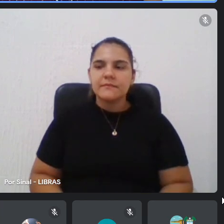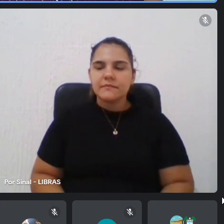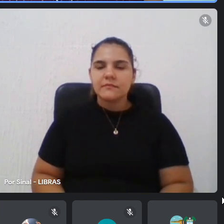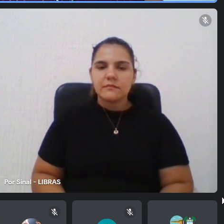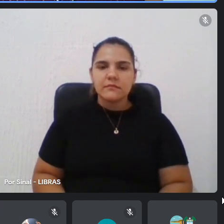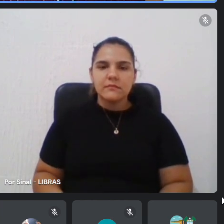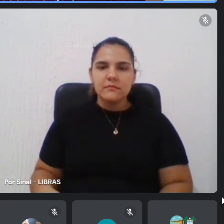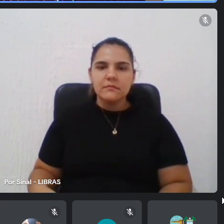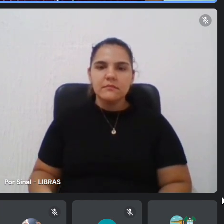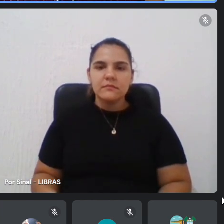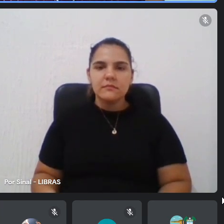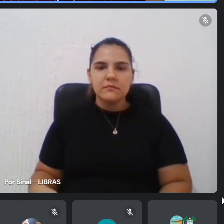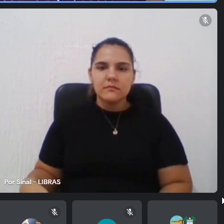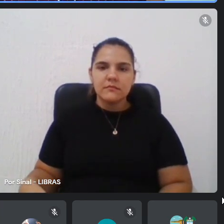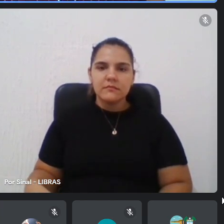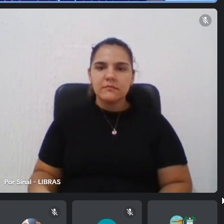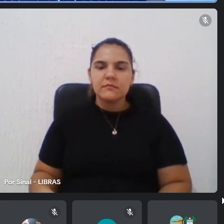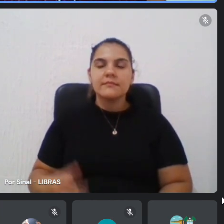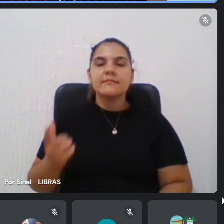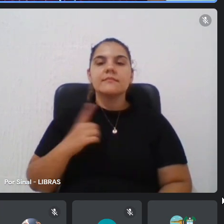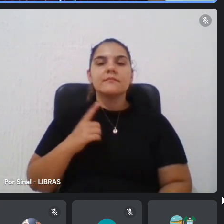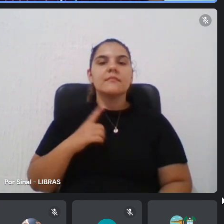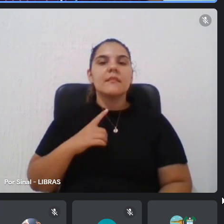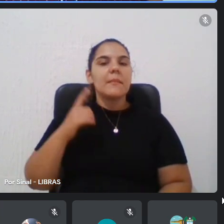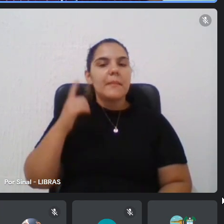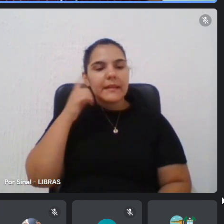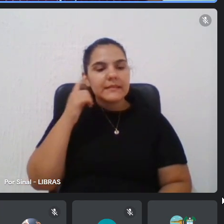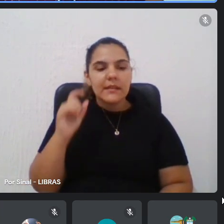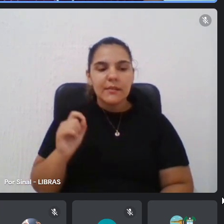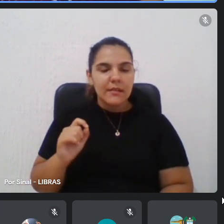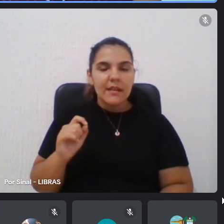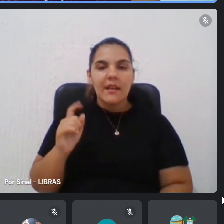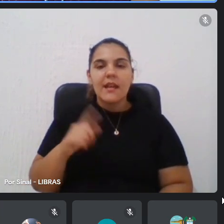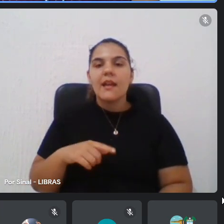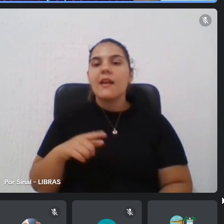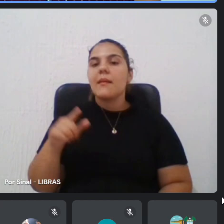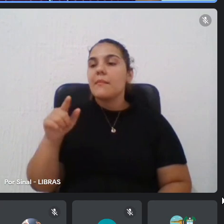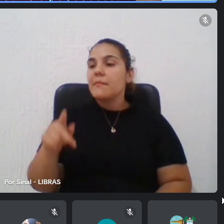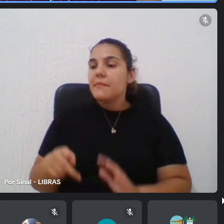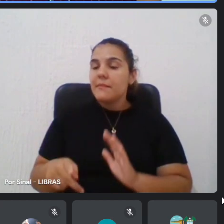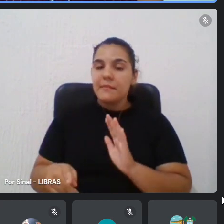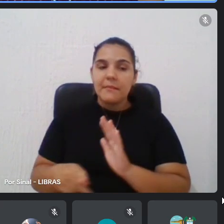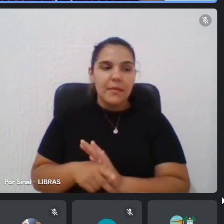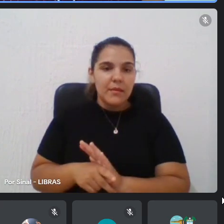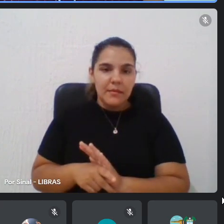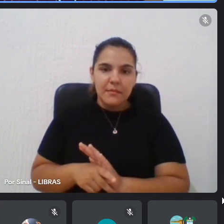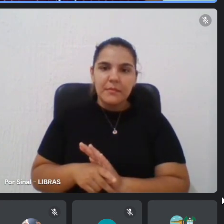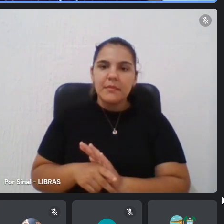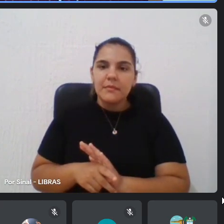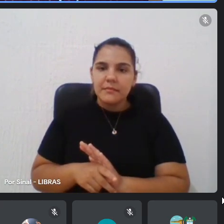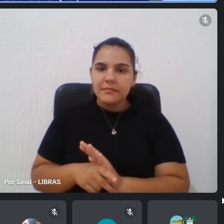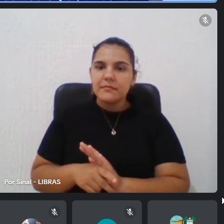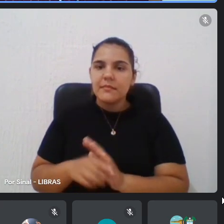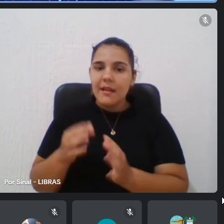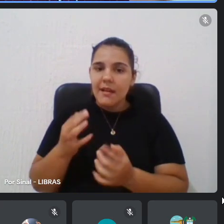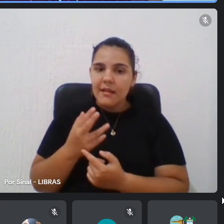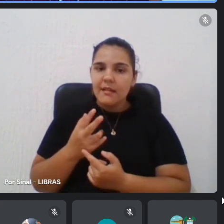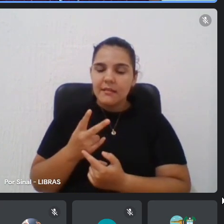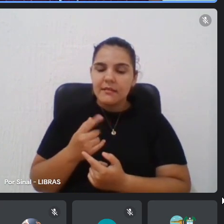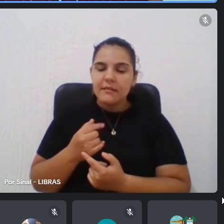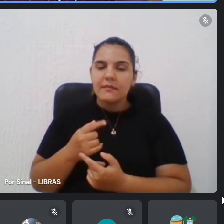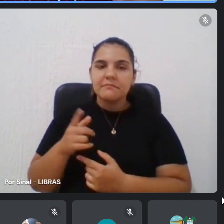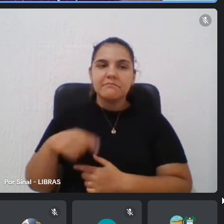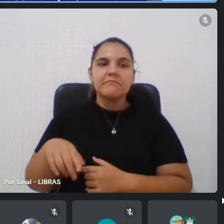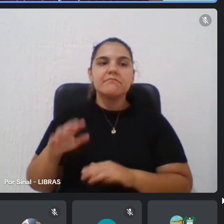o audiovisual como uma obra e então é importante vocês juntando pessoas, vocês já são mega desenrolados, já tem o